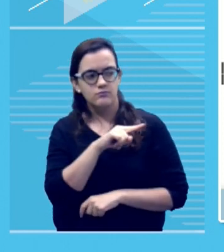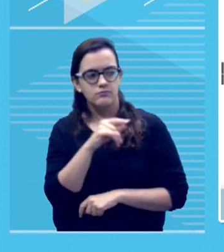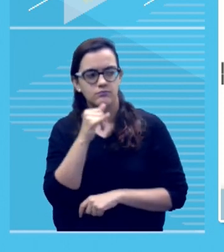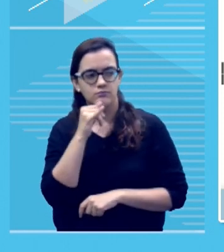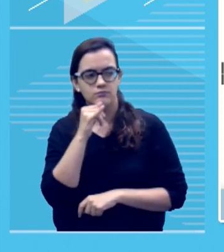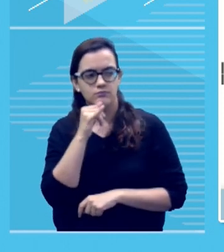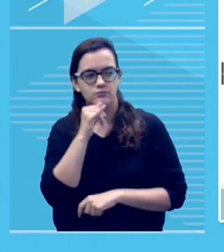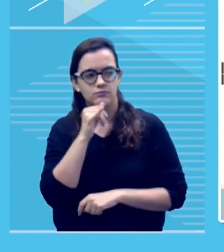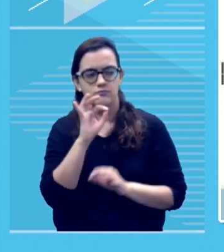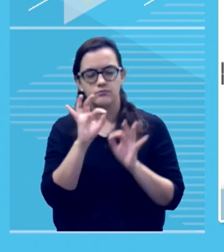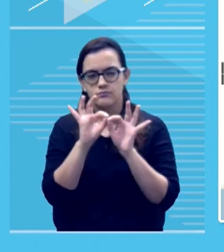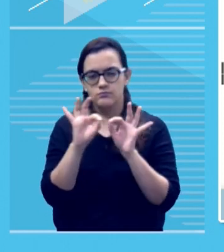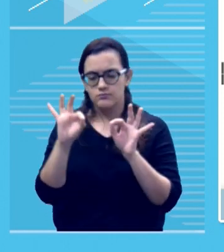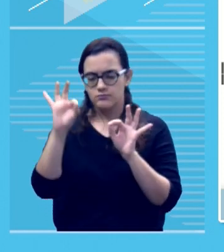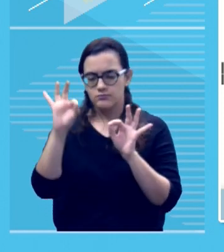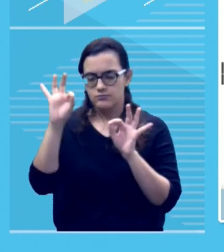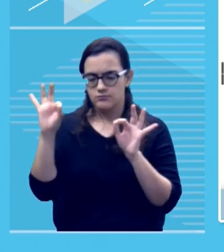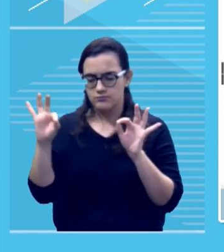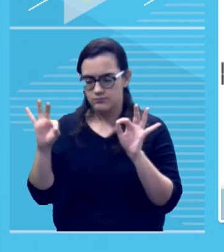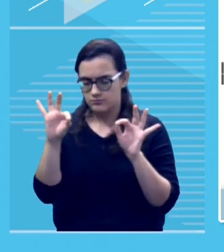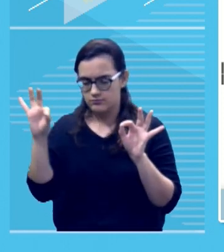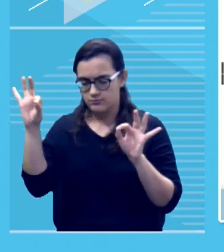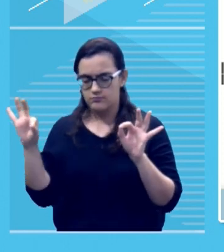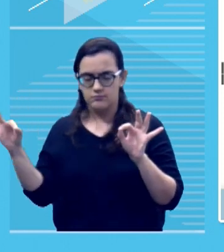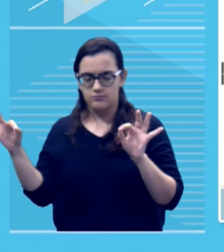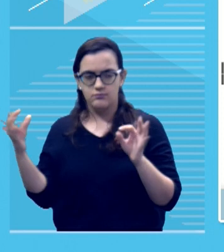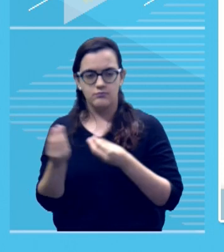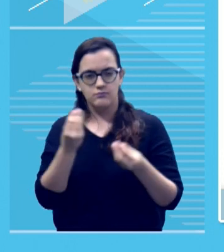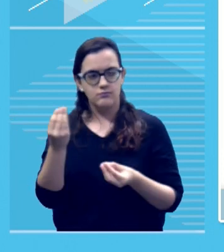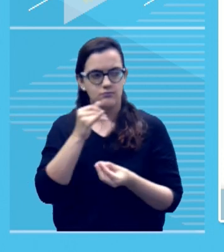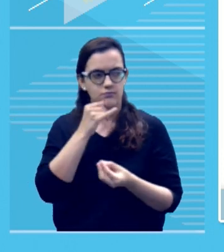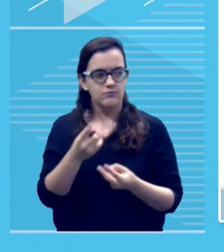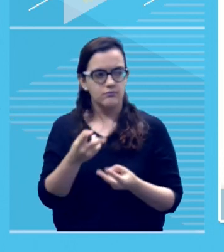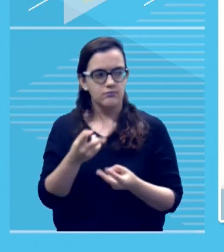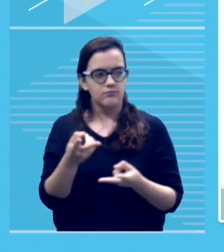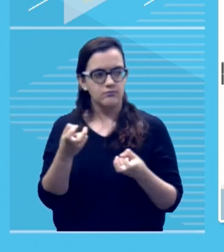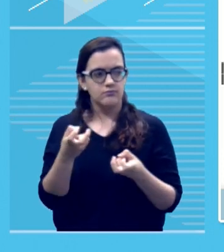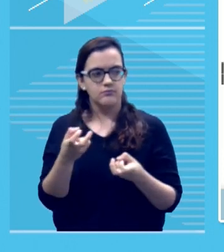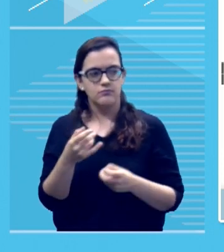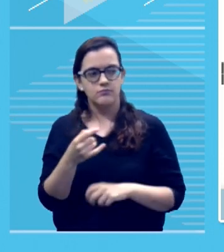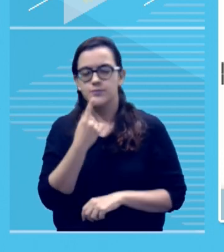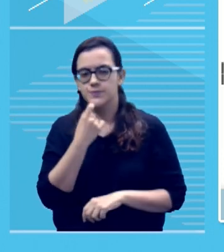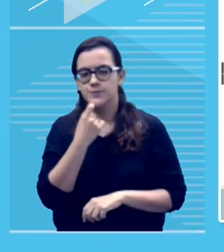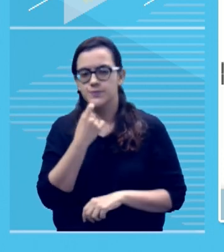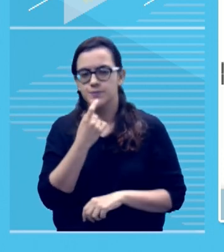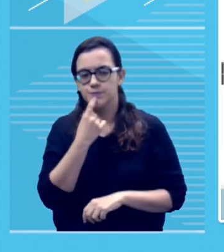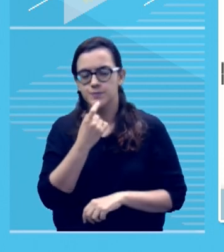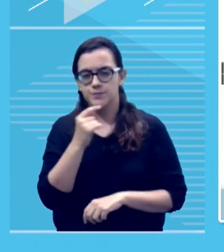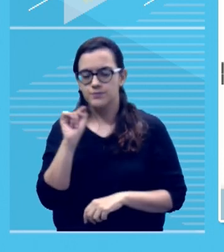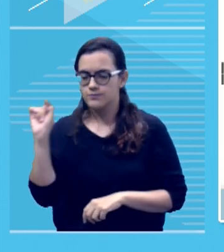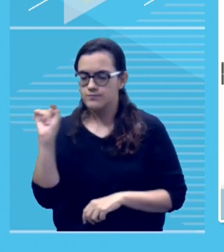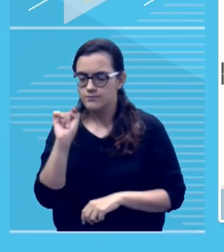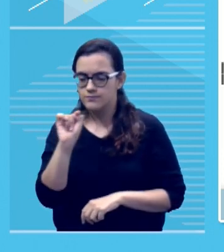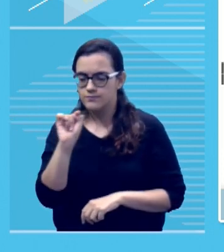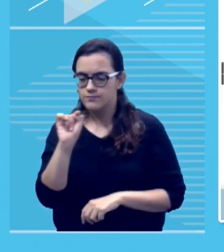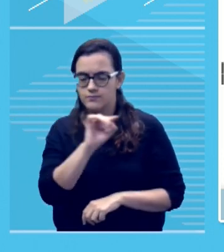isso, ó. Eu vou destacar os carbonos que me interessam aqui, ó. Esse aqui é um carbono. Certo? Aqui é um